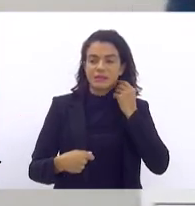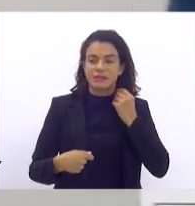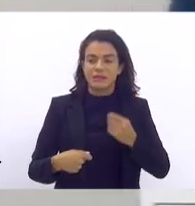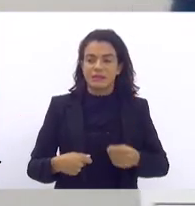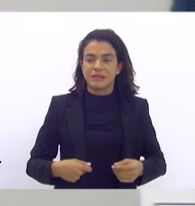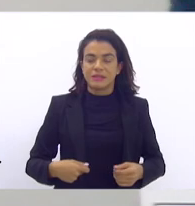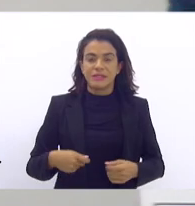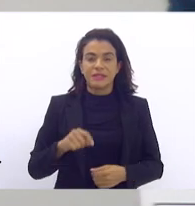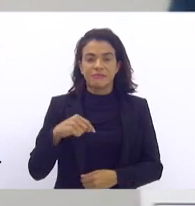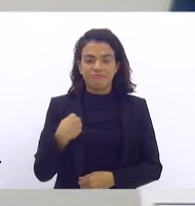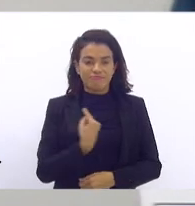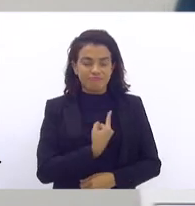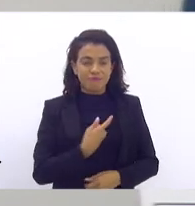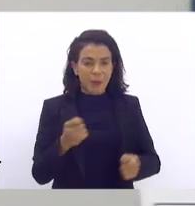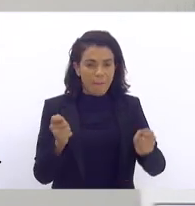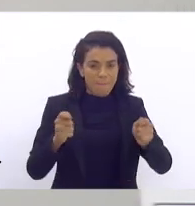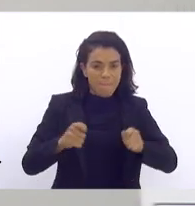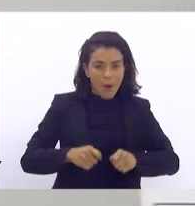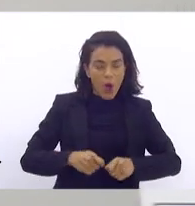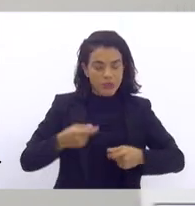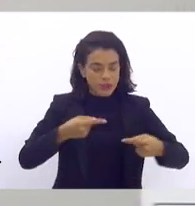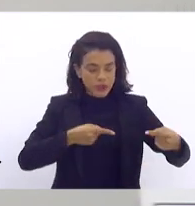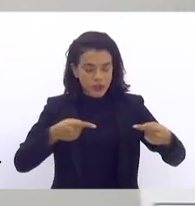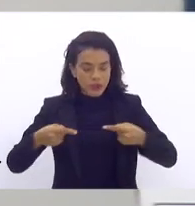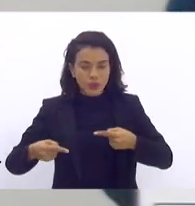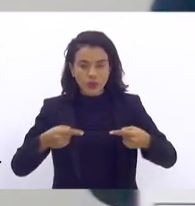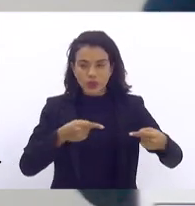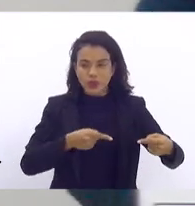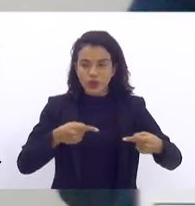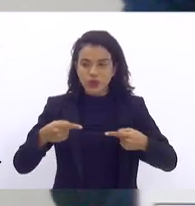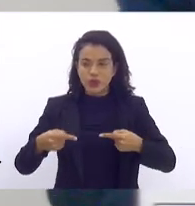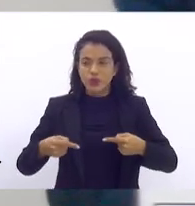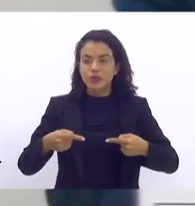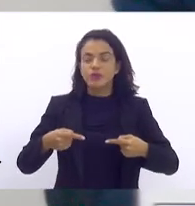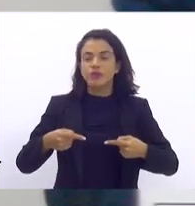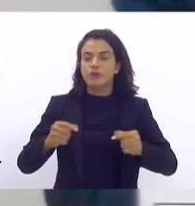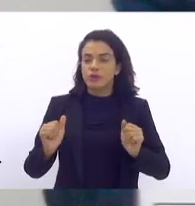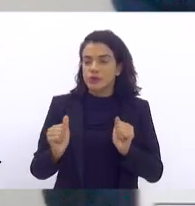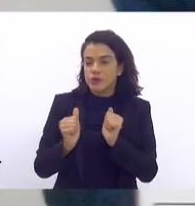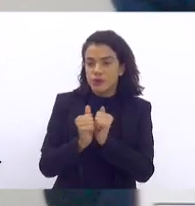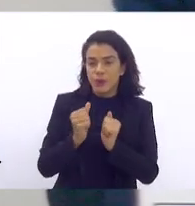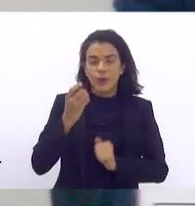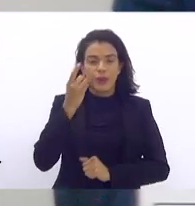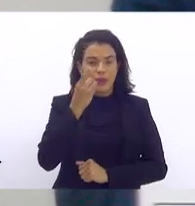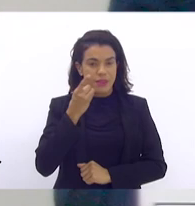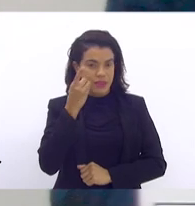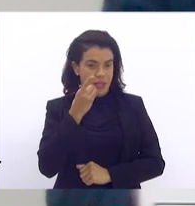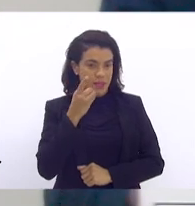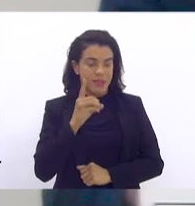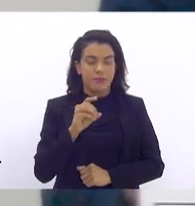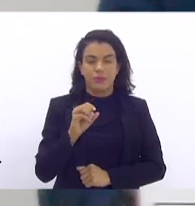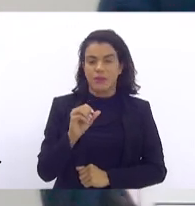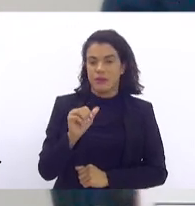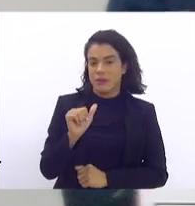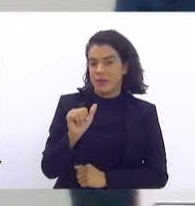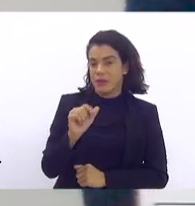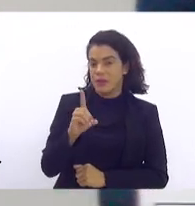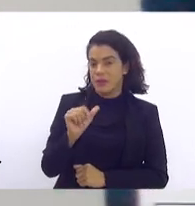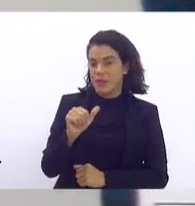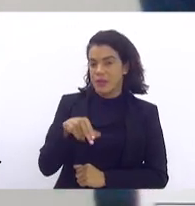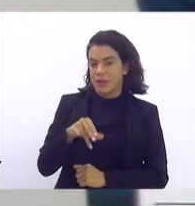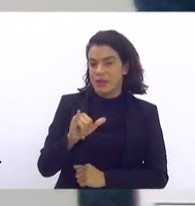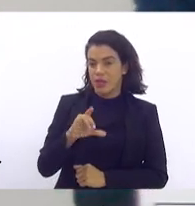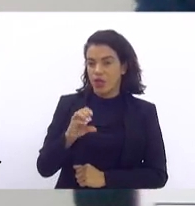de que a gente possa fazer uma discussão junta com a com a com o deputado Danilo forte né nesse momento em que o Brasil